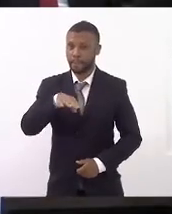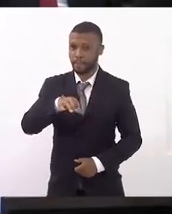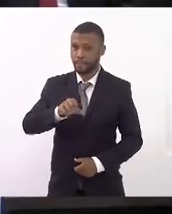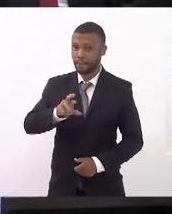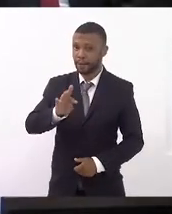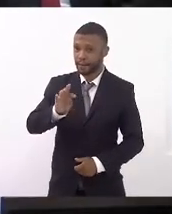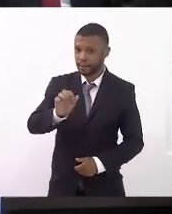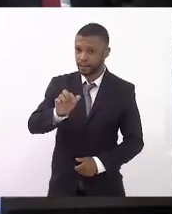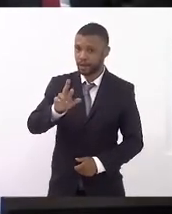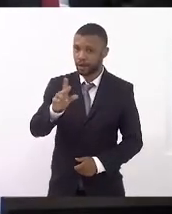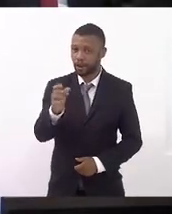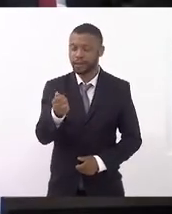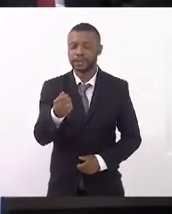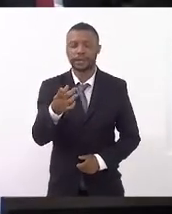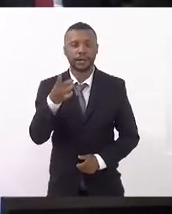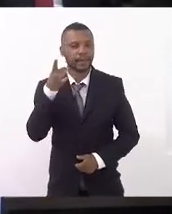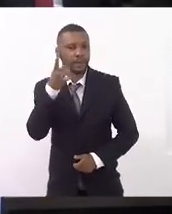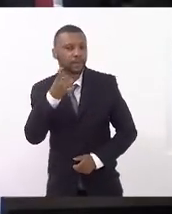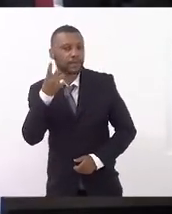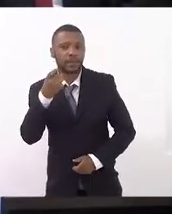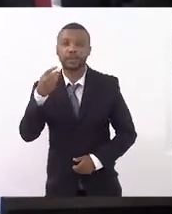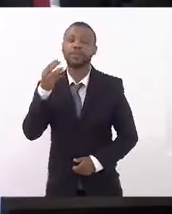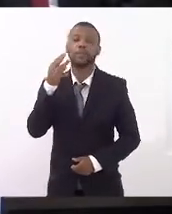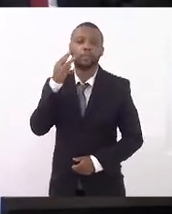deputada Mônica Francisco,